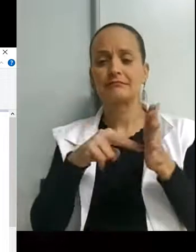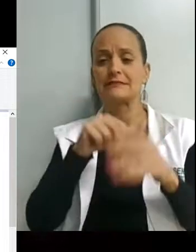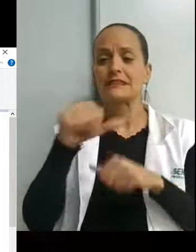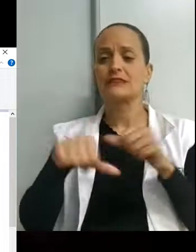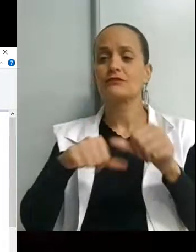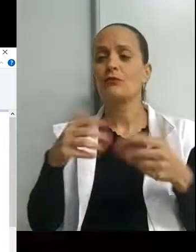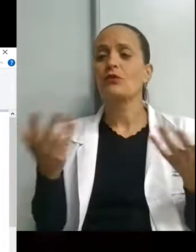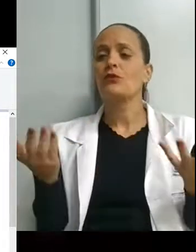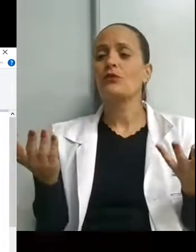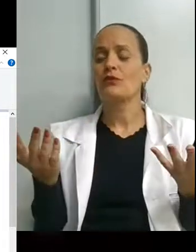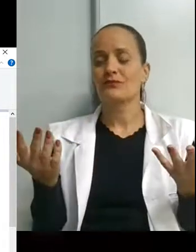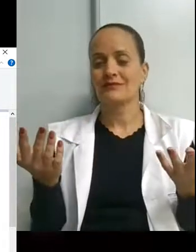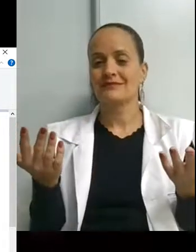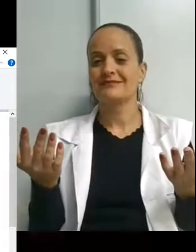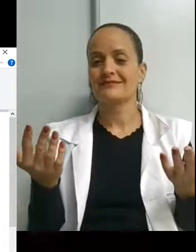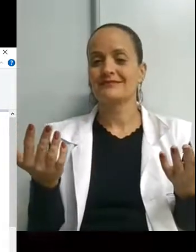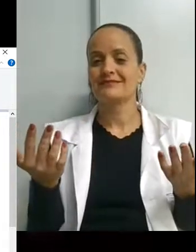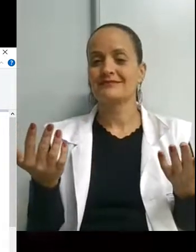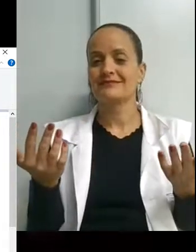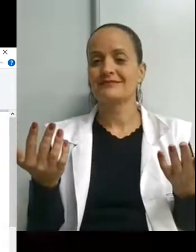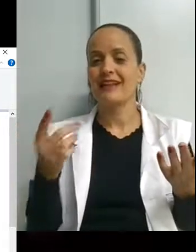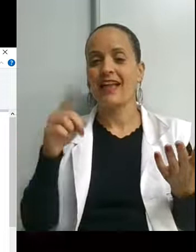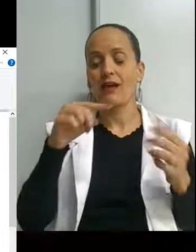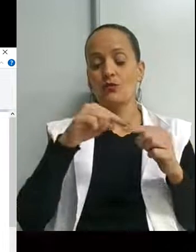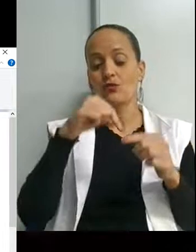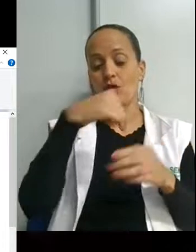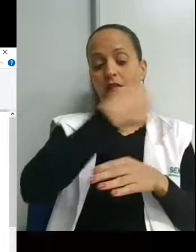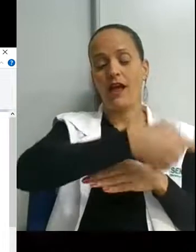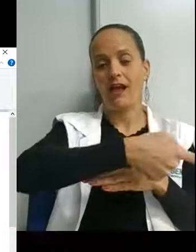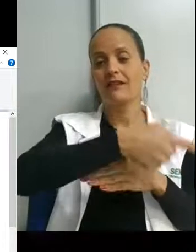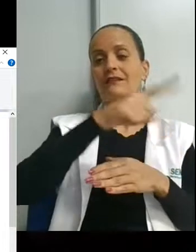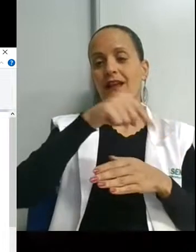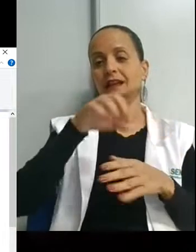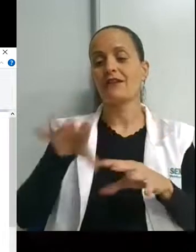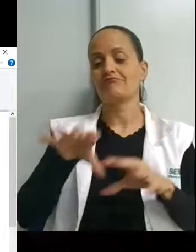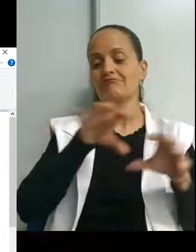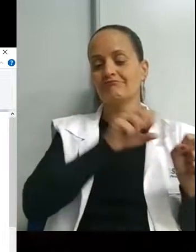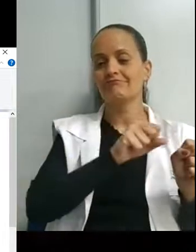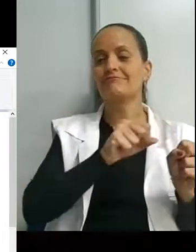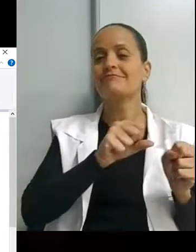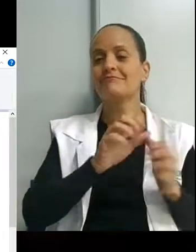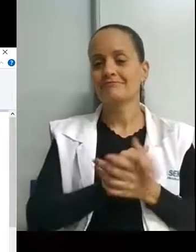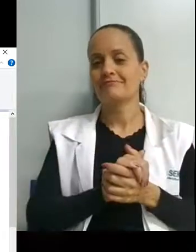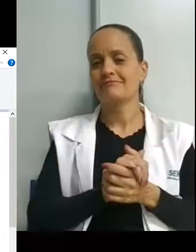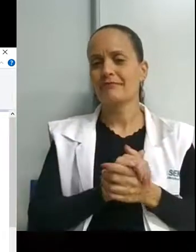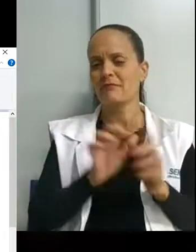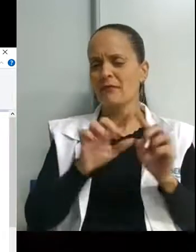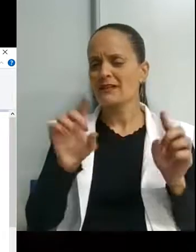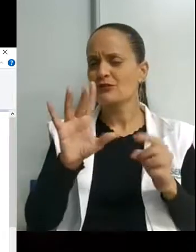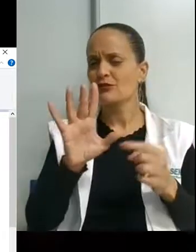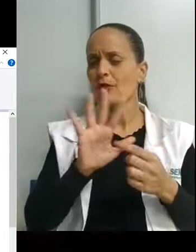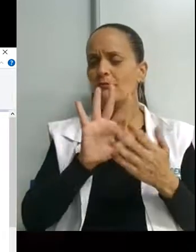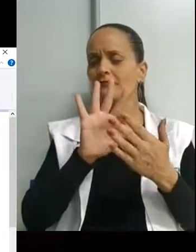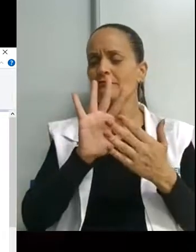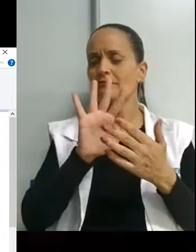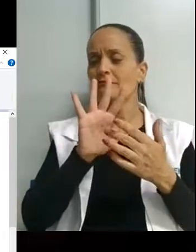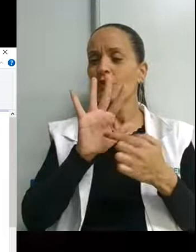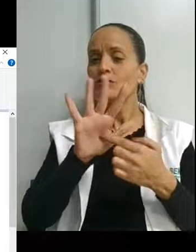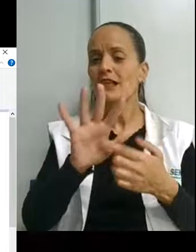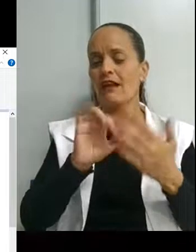ser transmitido do outro lado do transformador, certo? Então, isso aqui é só para poder mostrar essas diferenças, né? Eu vou escrever aqui só